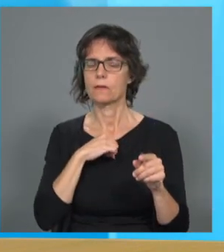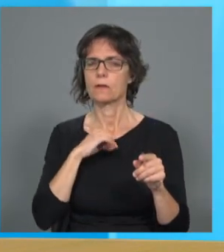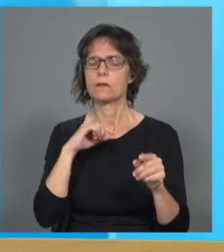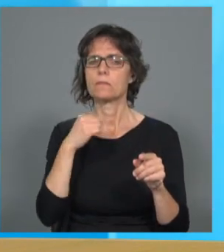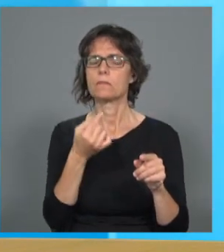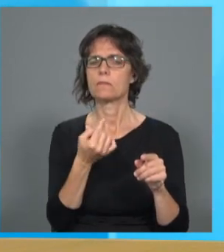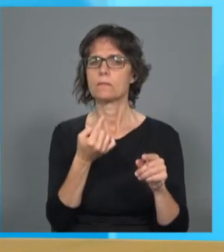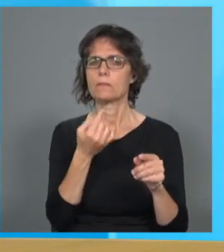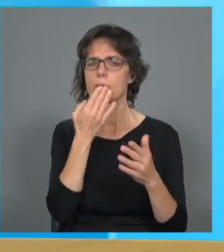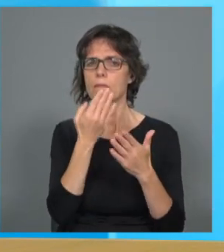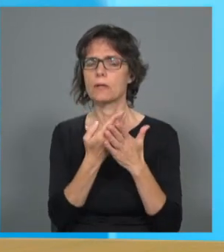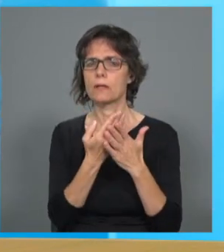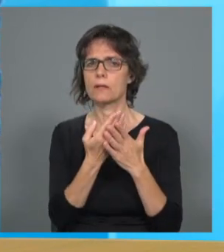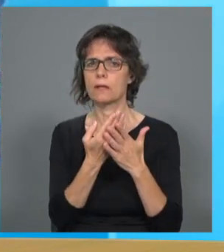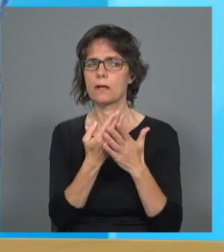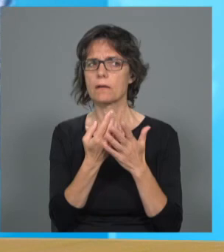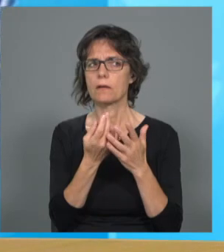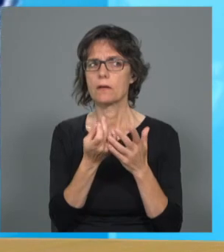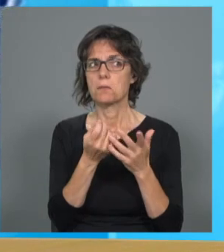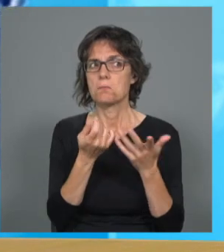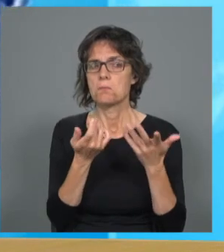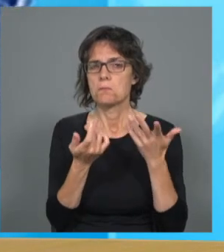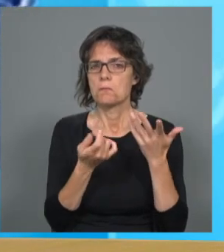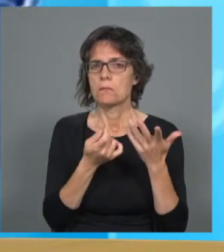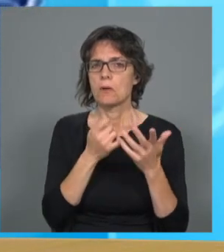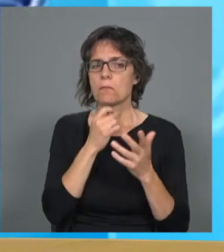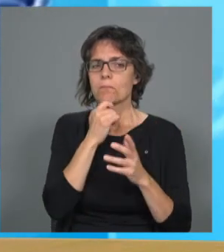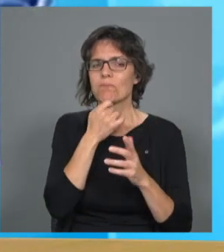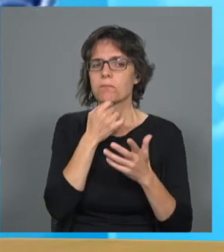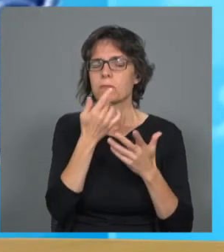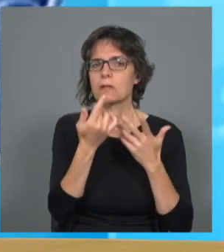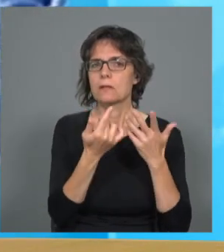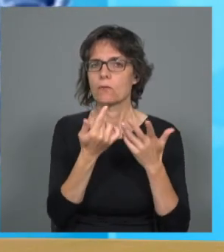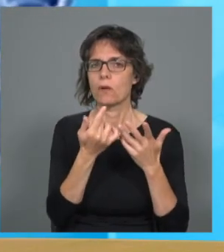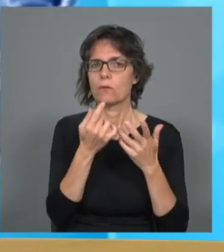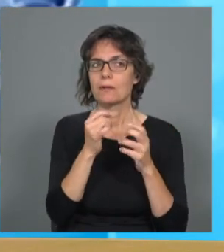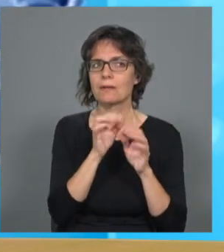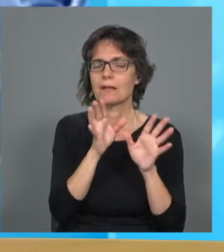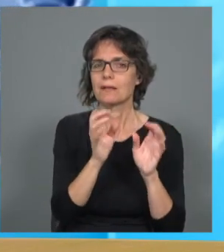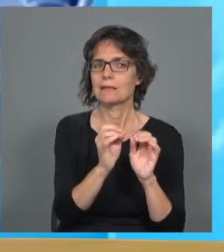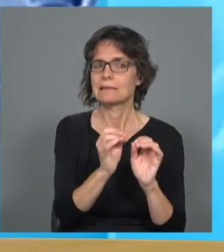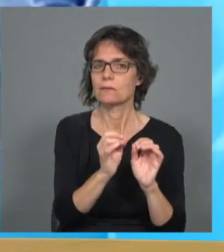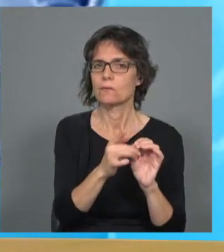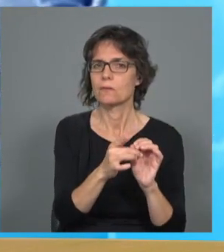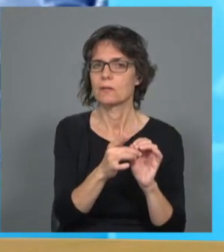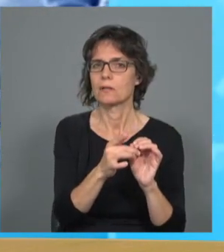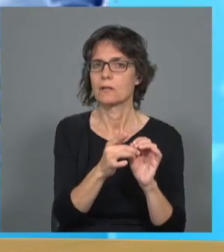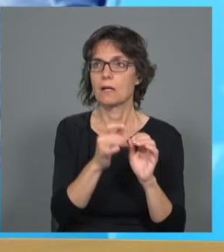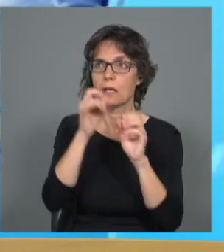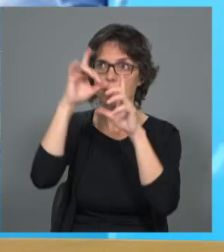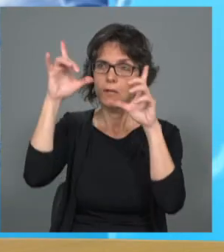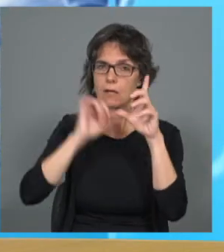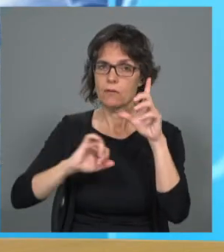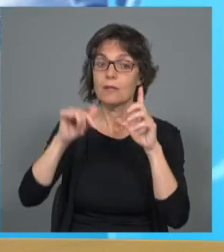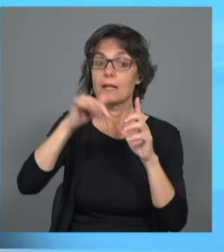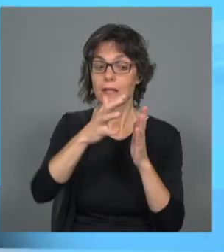mistérios atrás de mistérios, não é? Vamos de mistério em mistério. E aqui neste relato há mais uma vez um mistério, não